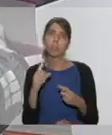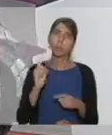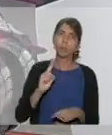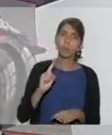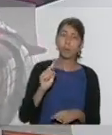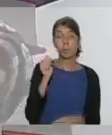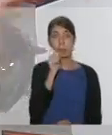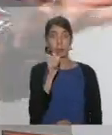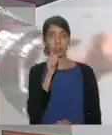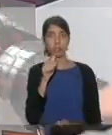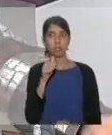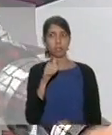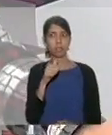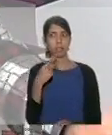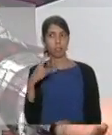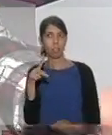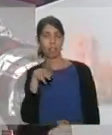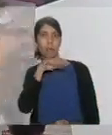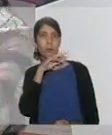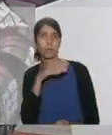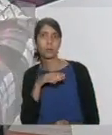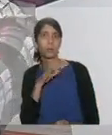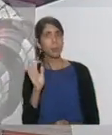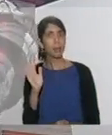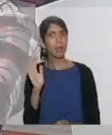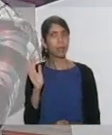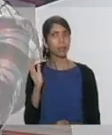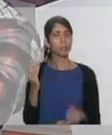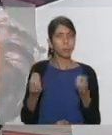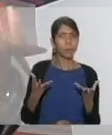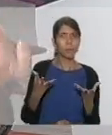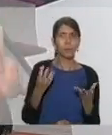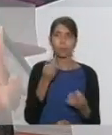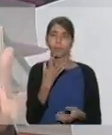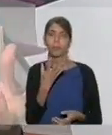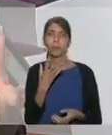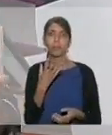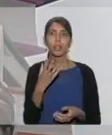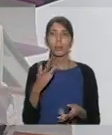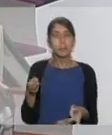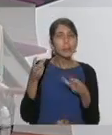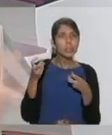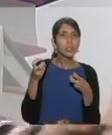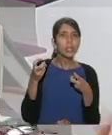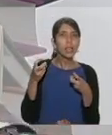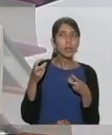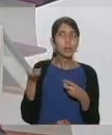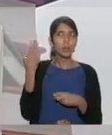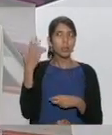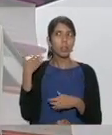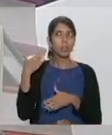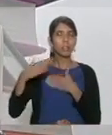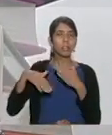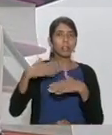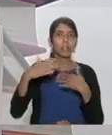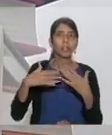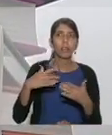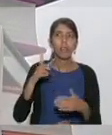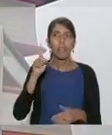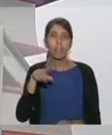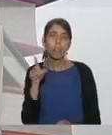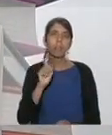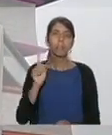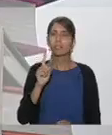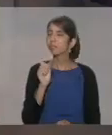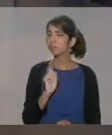a menina é filha do mal, e, no entanto, ela é tudo de bom. Então, você começa a perceber que não são suas origens que te determinam quem você